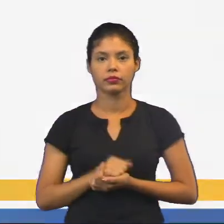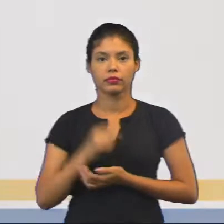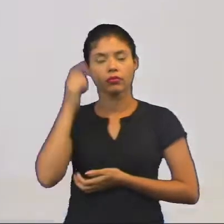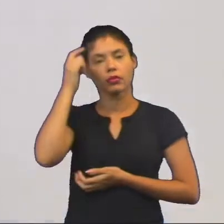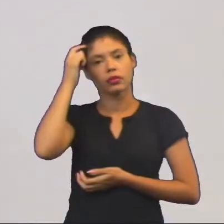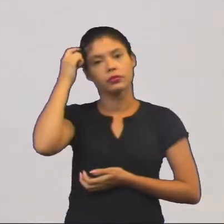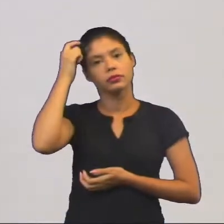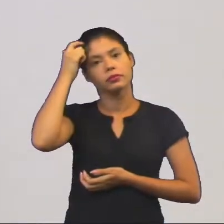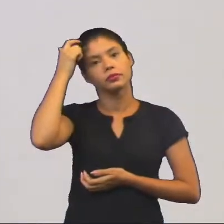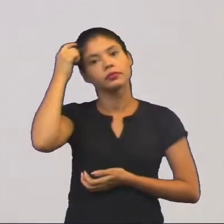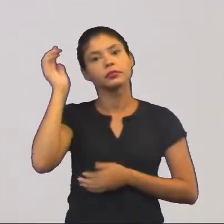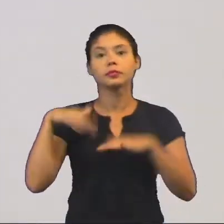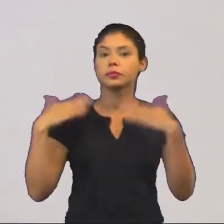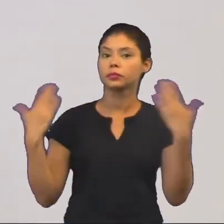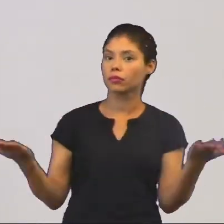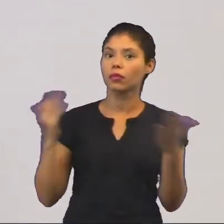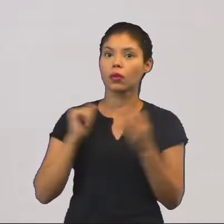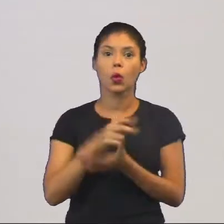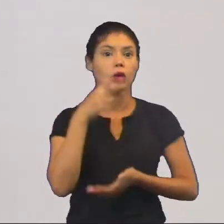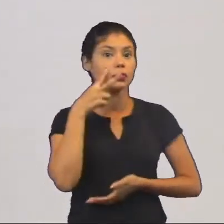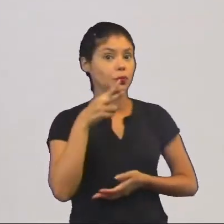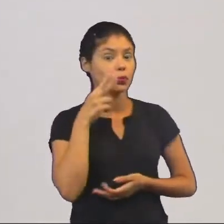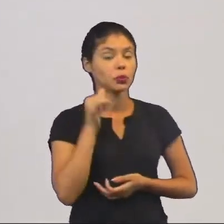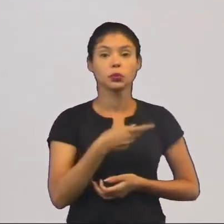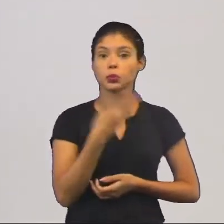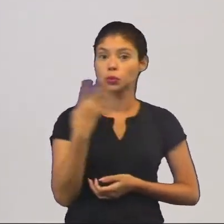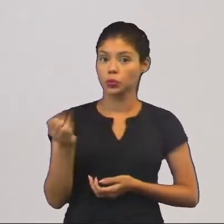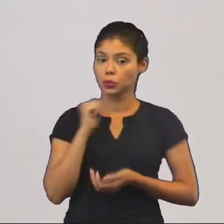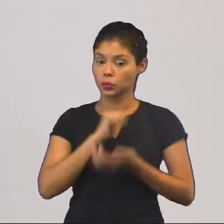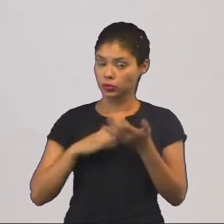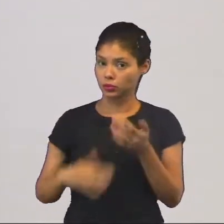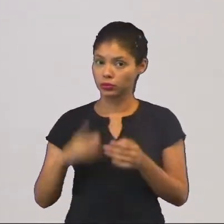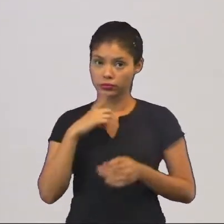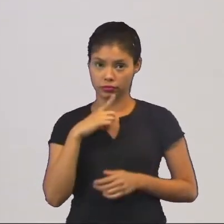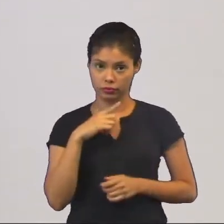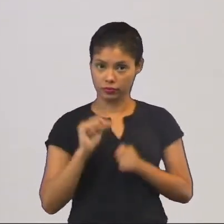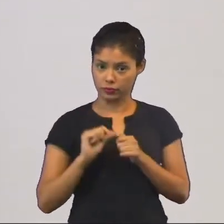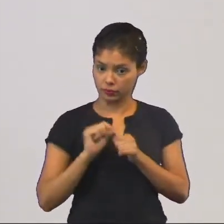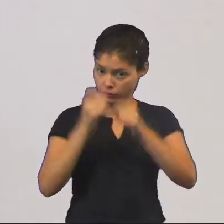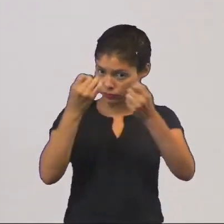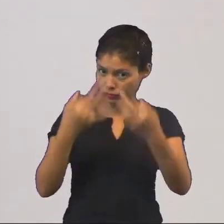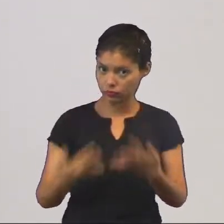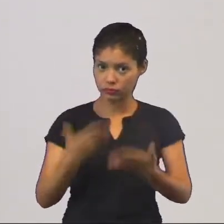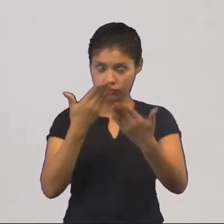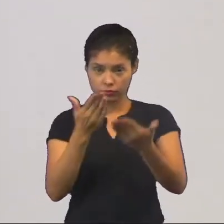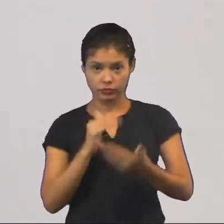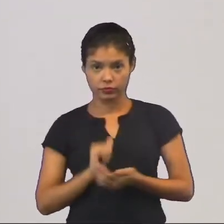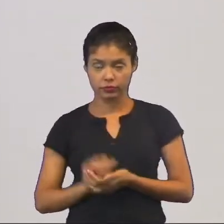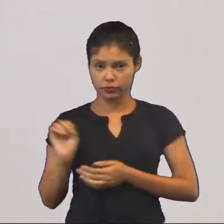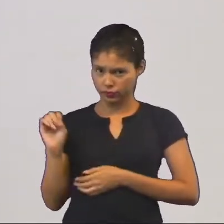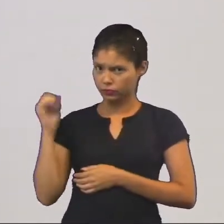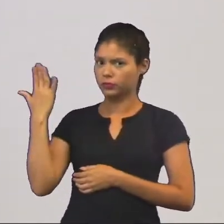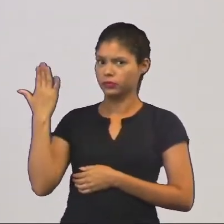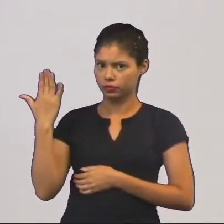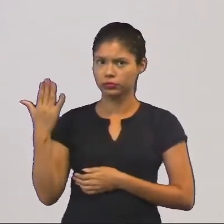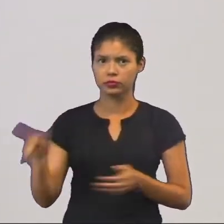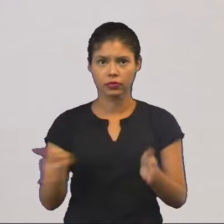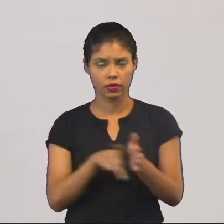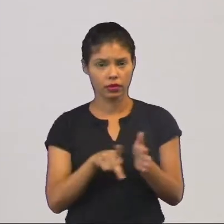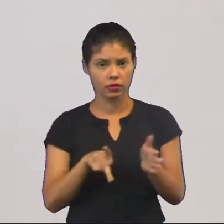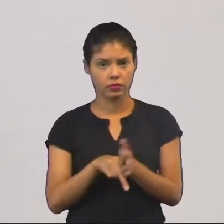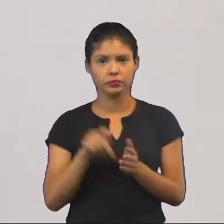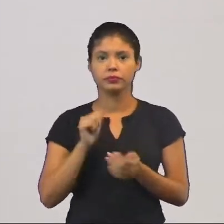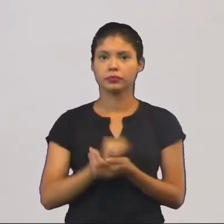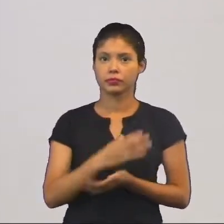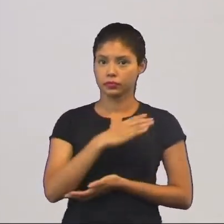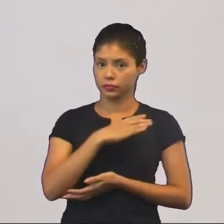serviços. Então, turminha, vocês viram a quantidade de atividades que foram citadas aqui que ocorrem no espaço